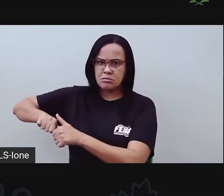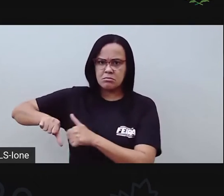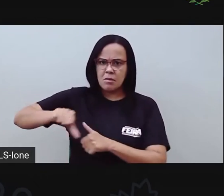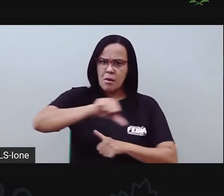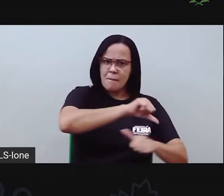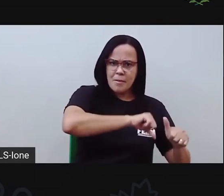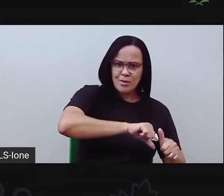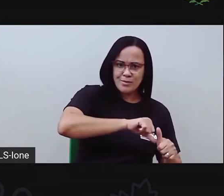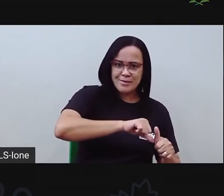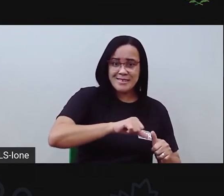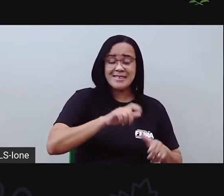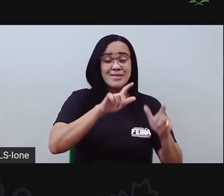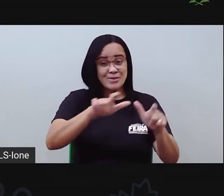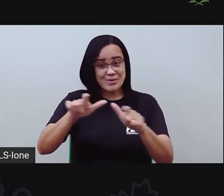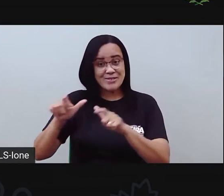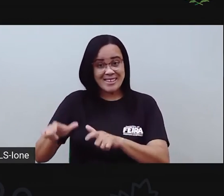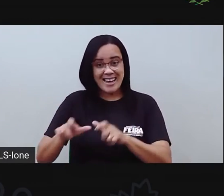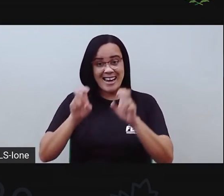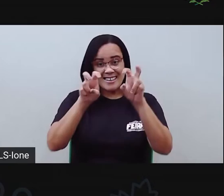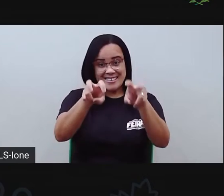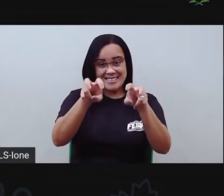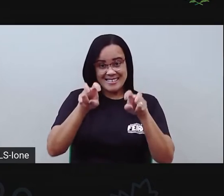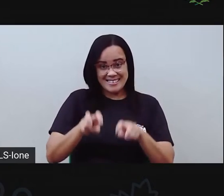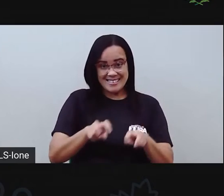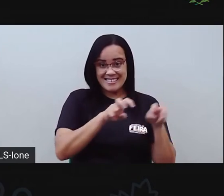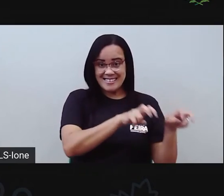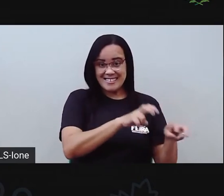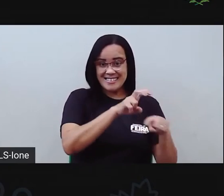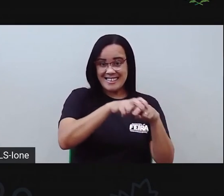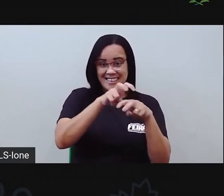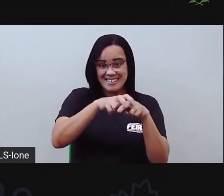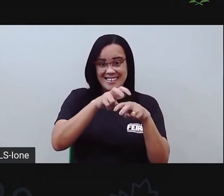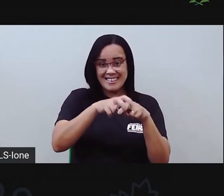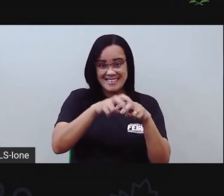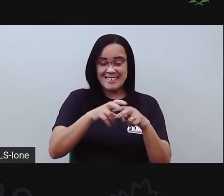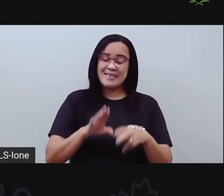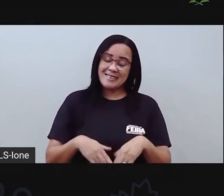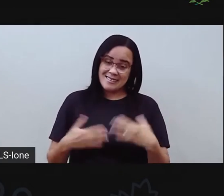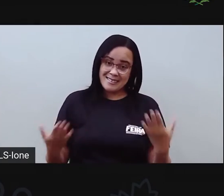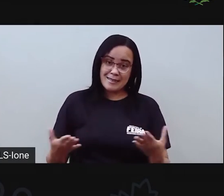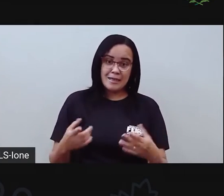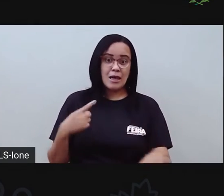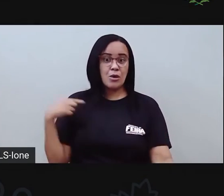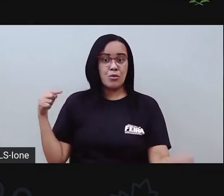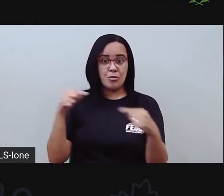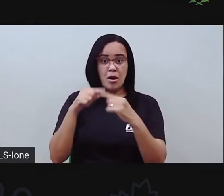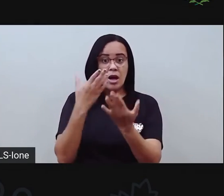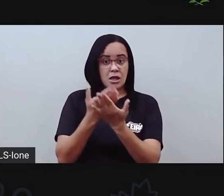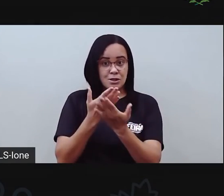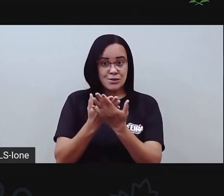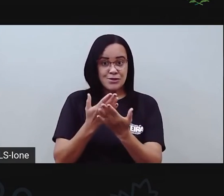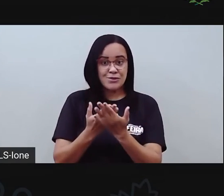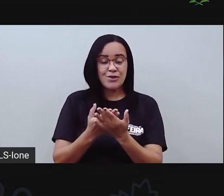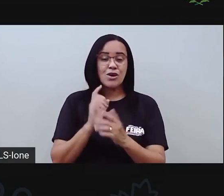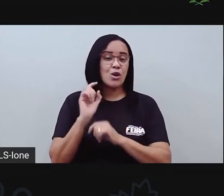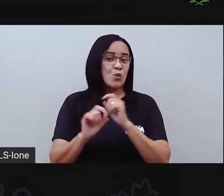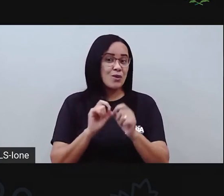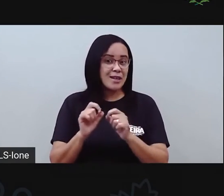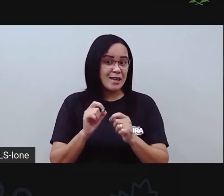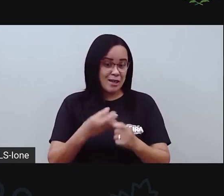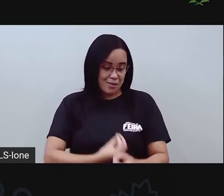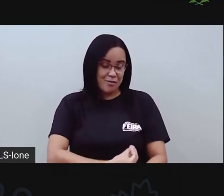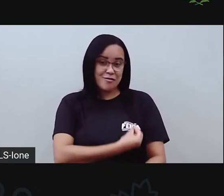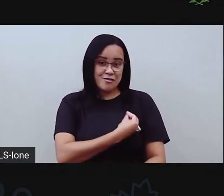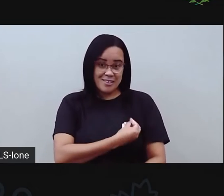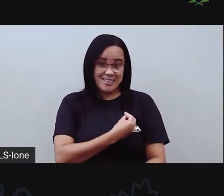a escola é o ambiente perfeito para a gente aprender a conviver, né? Aprender com as diferenças. Então, lá